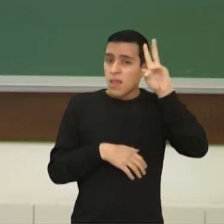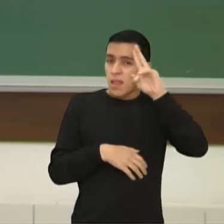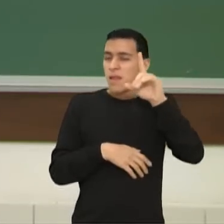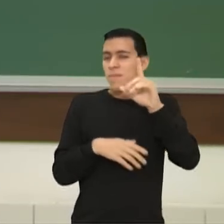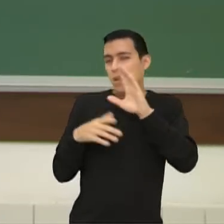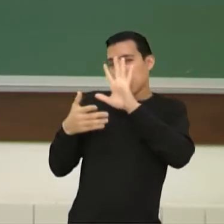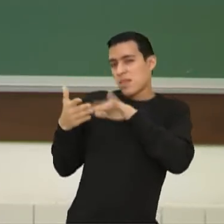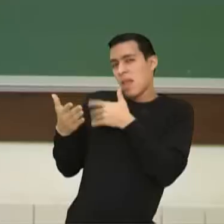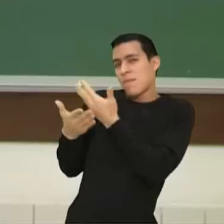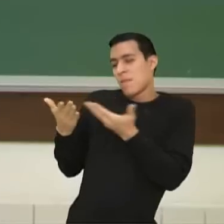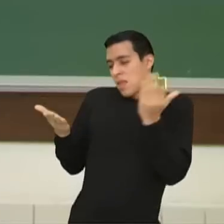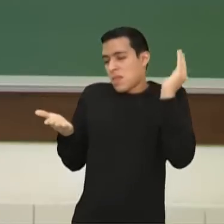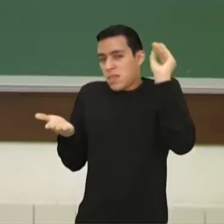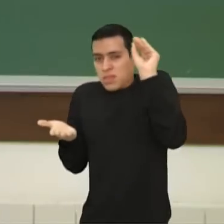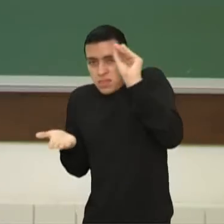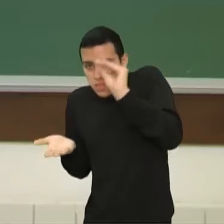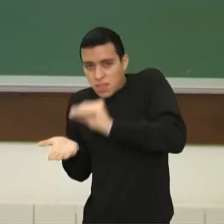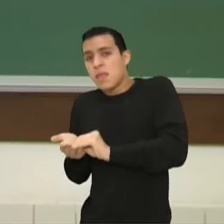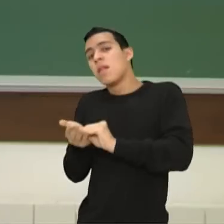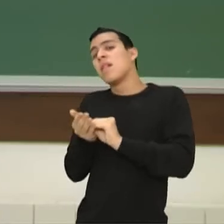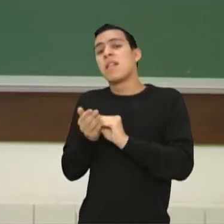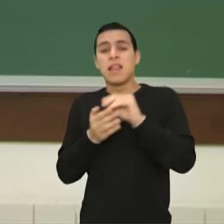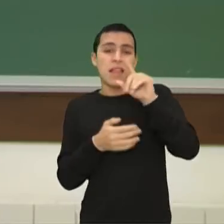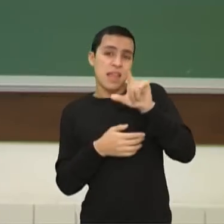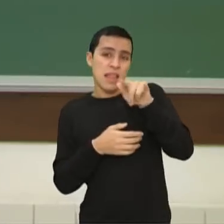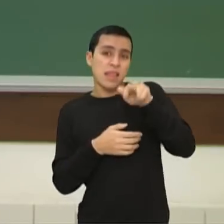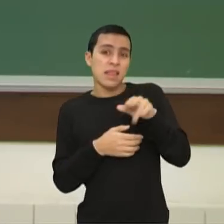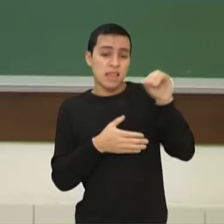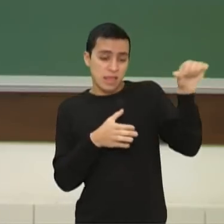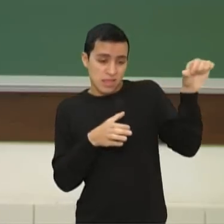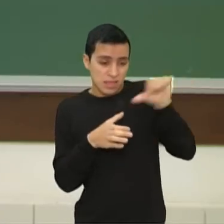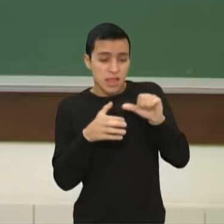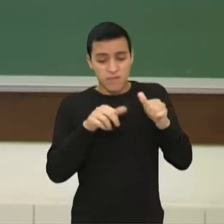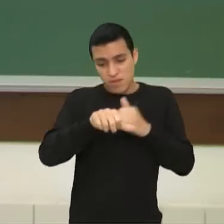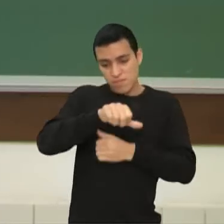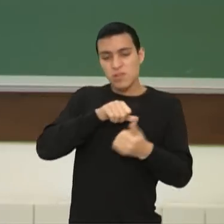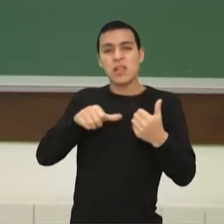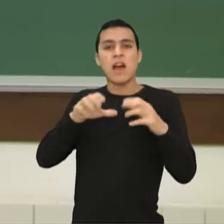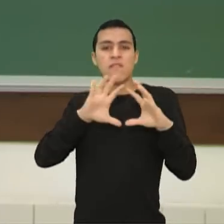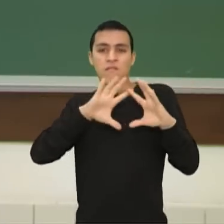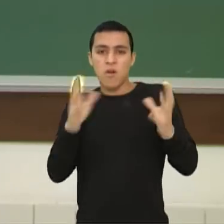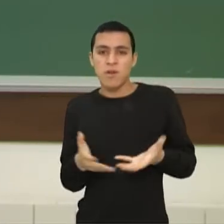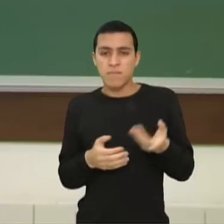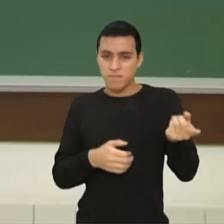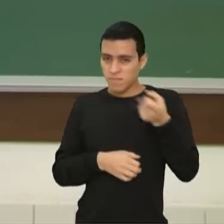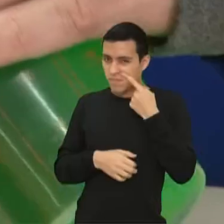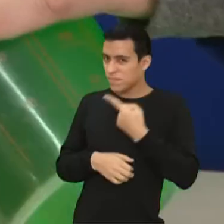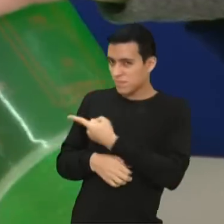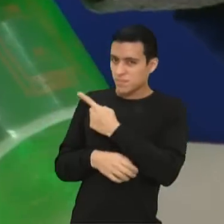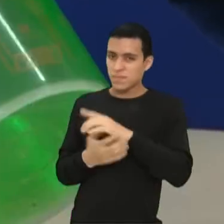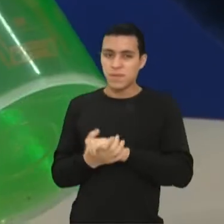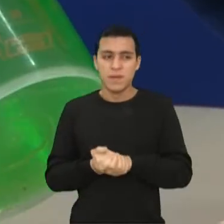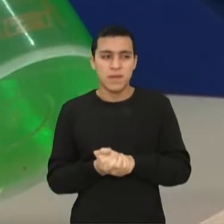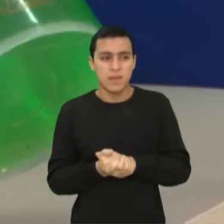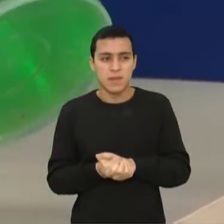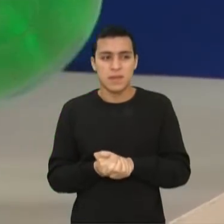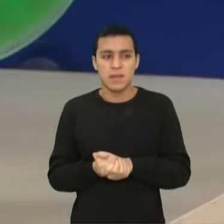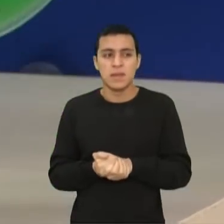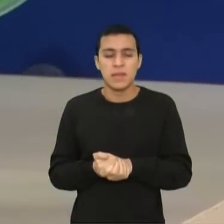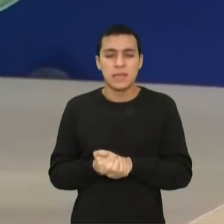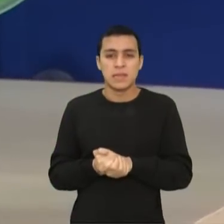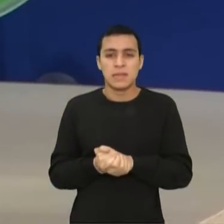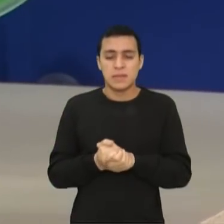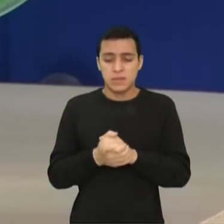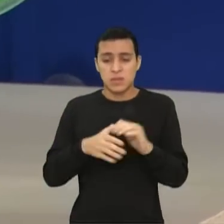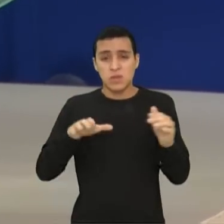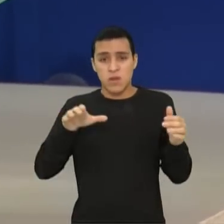que vocês colocaram no caderno? Vai ficar com um formato triangular. Então, vamos acompanhar comigo? Olha lá, ó. Vou virar